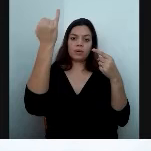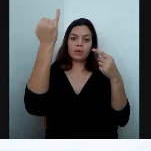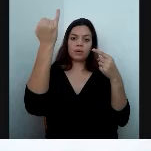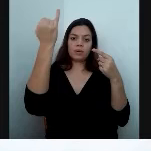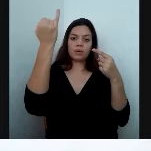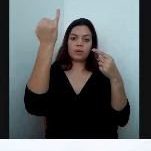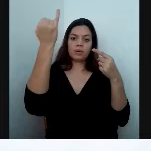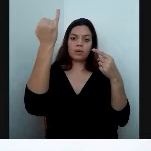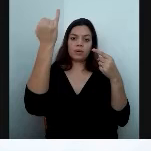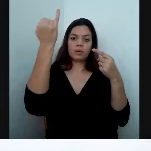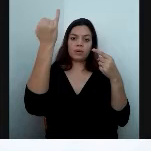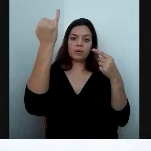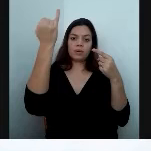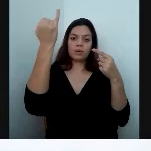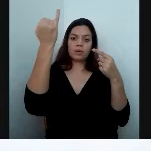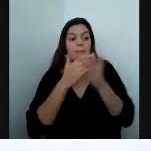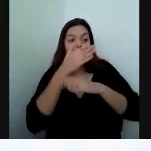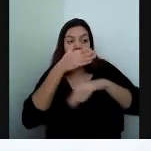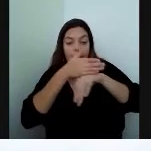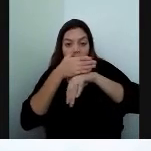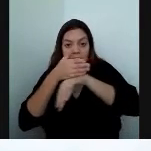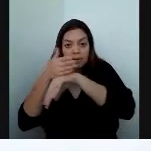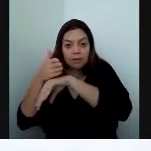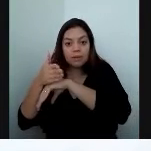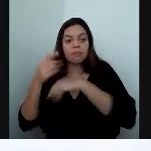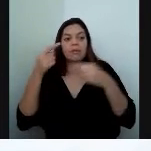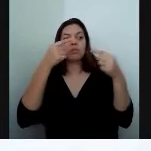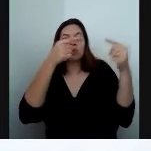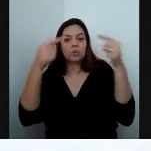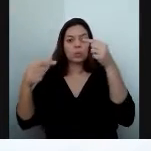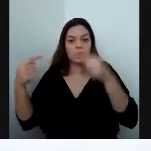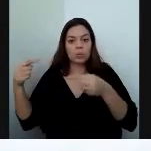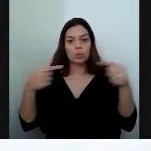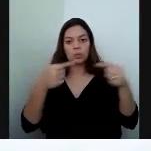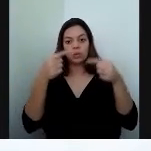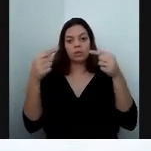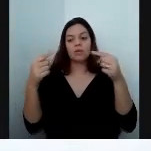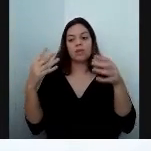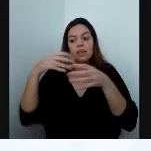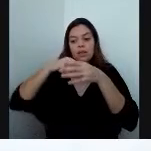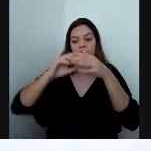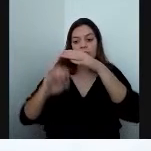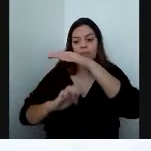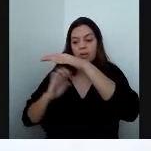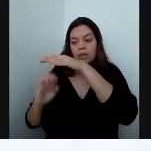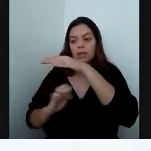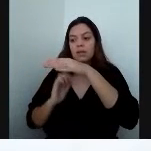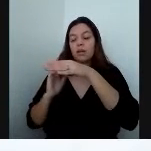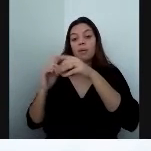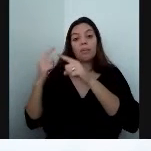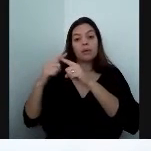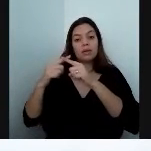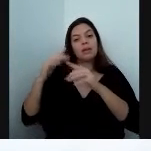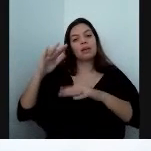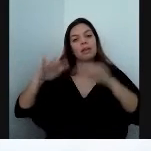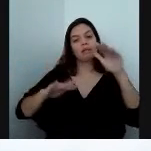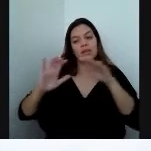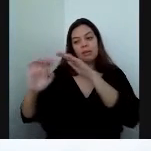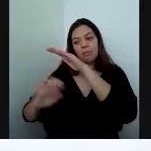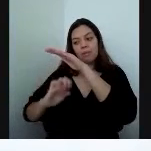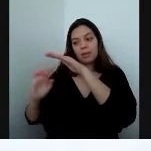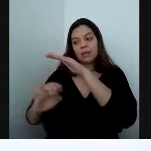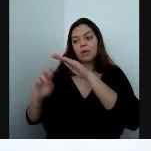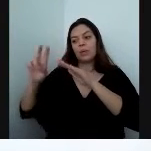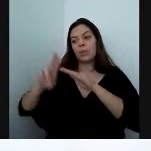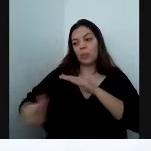se o sindicato não está junto, muitas vezes a empresa pode usar e abusar, então, sem um amparo dos sindicatos,